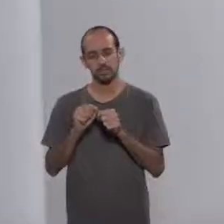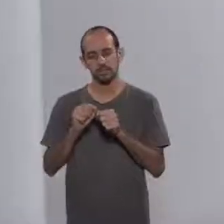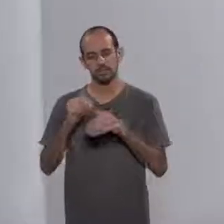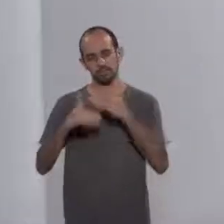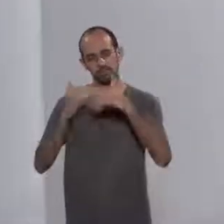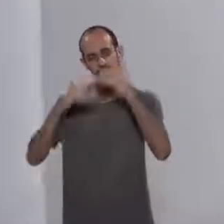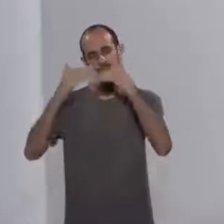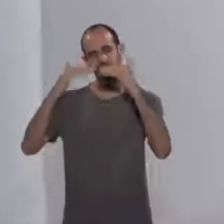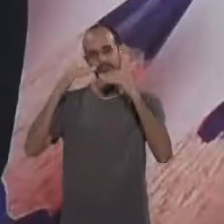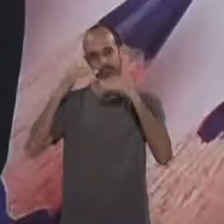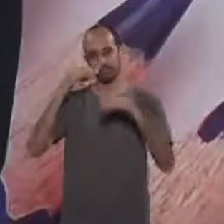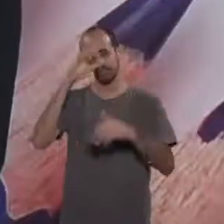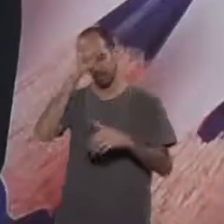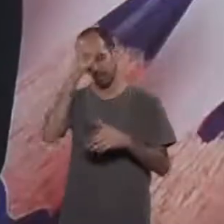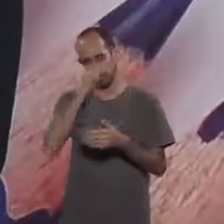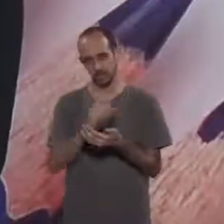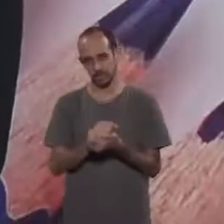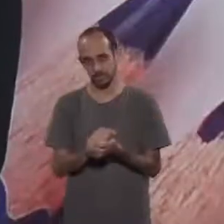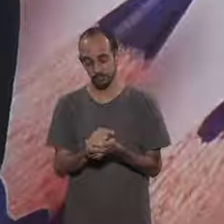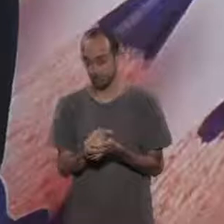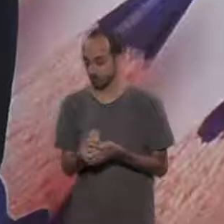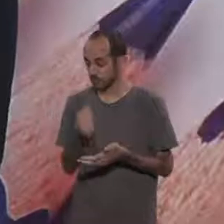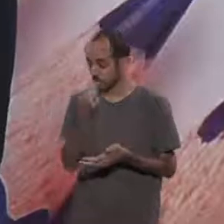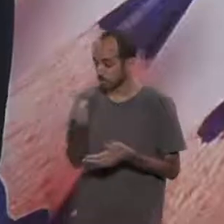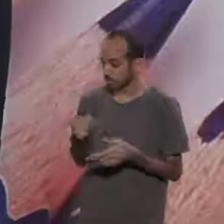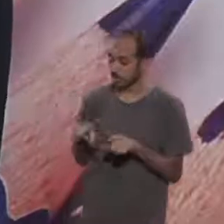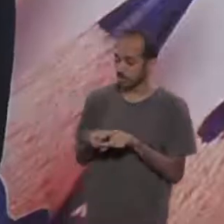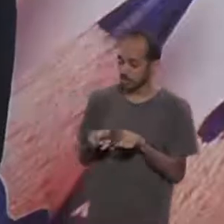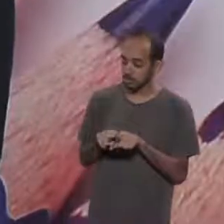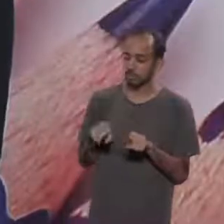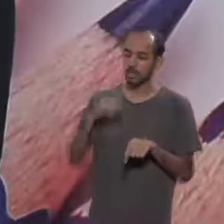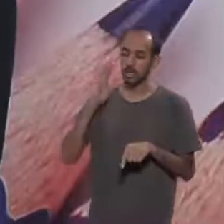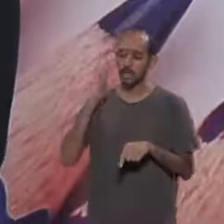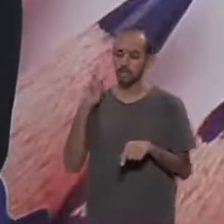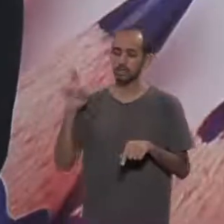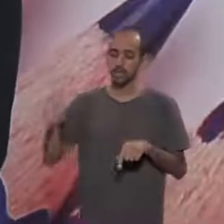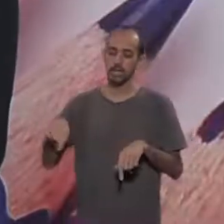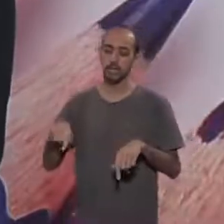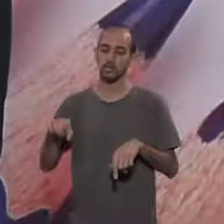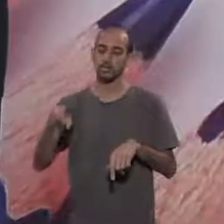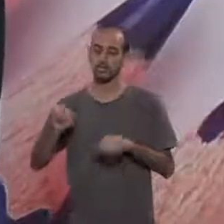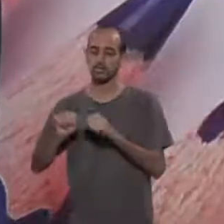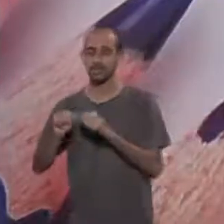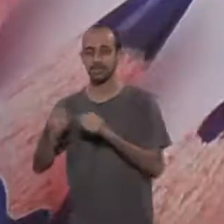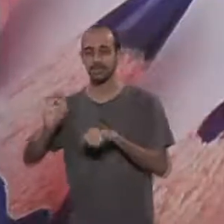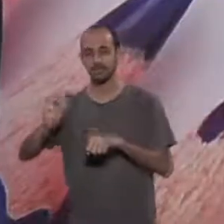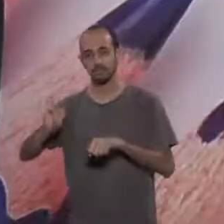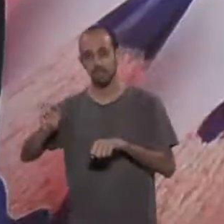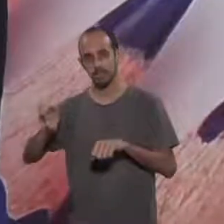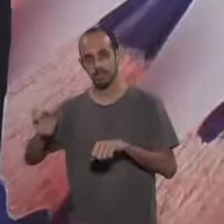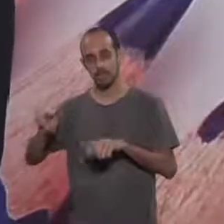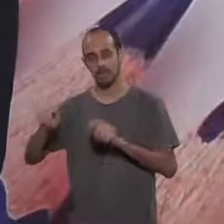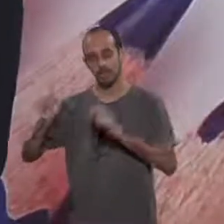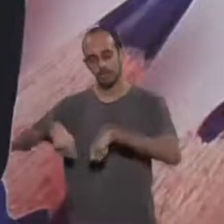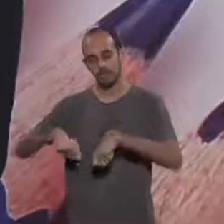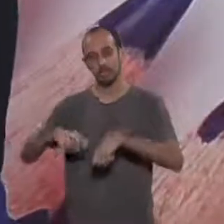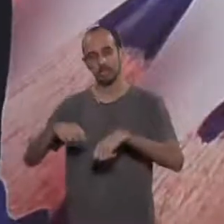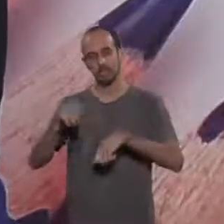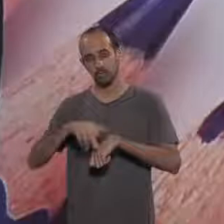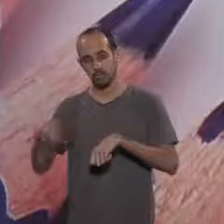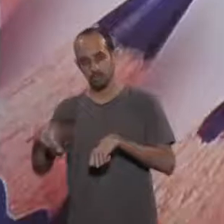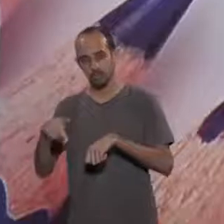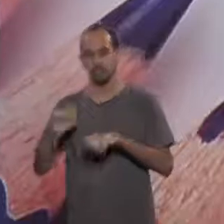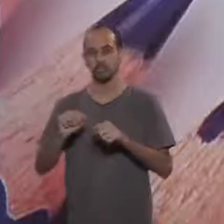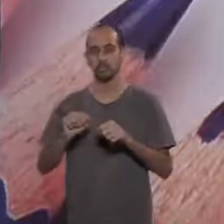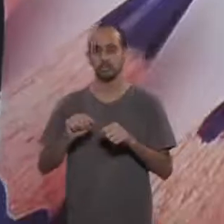processo de aprendizagem. Que eu acho que isso é que também torna ainda mais especial essa capacitação de professores